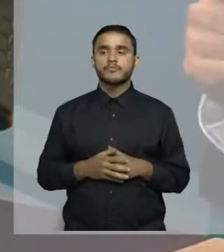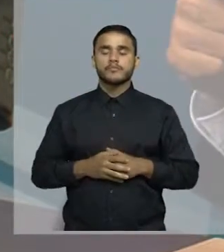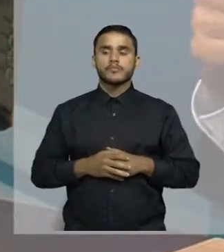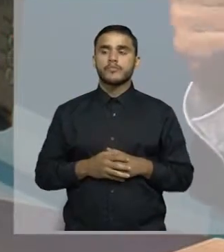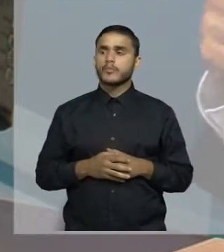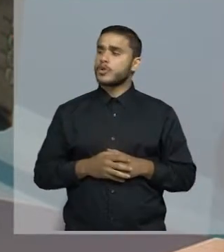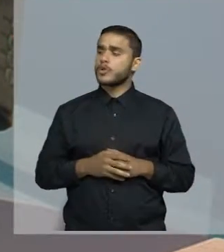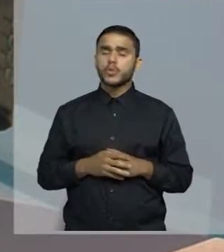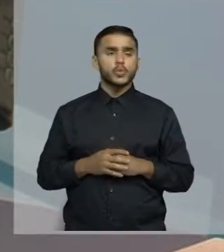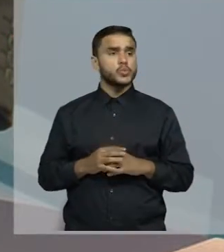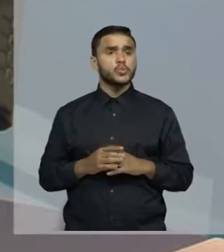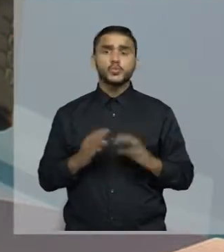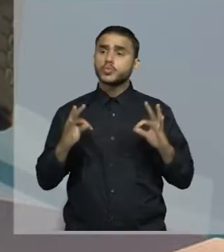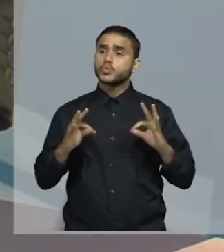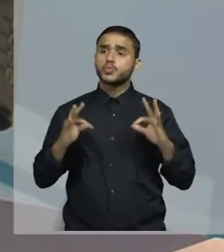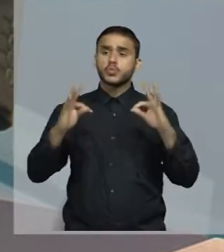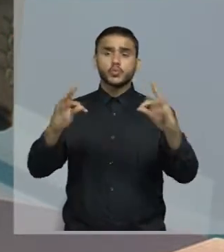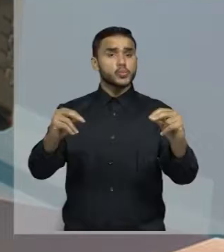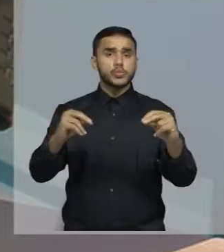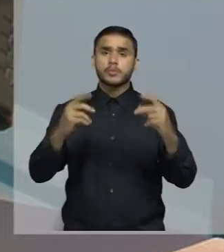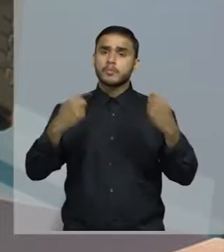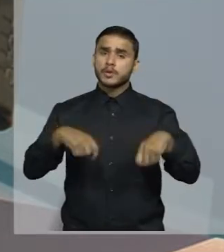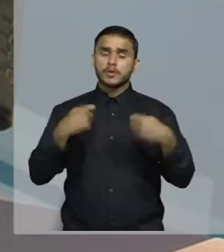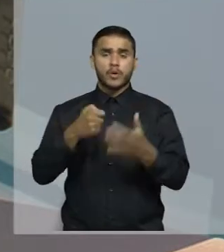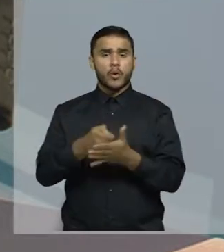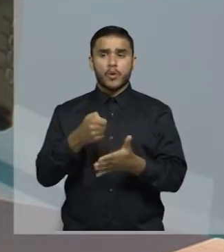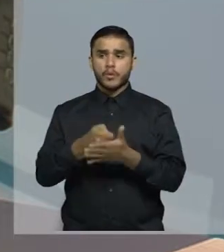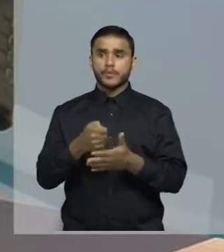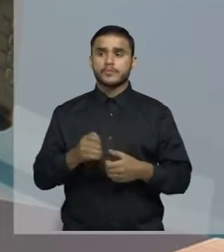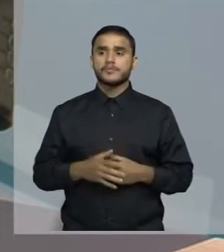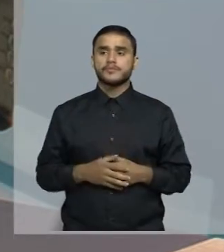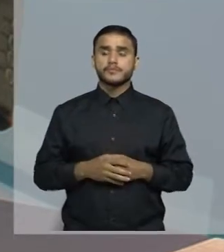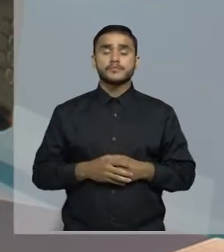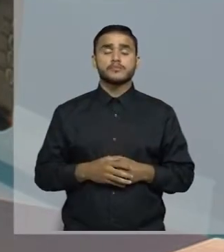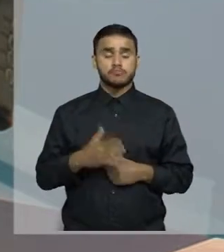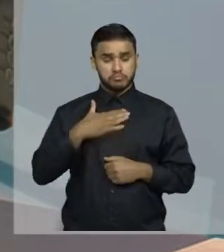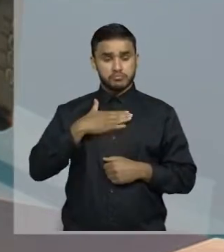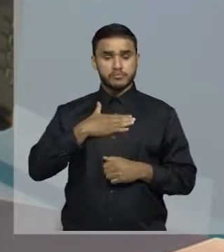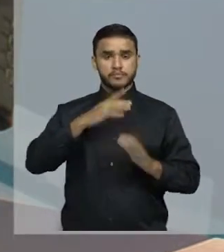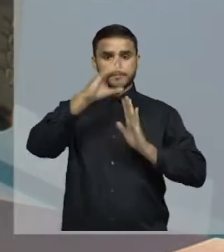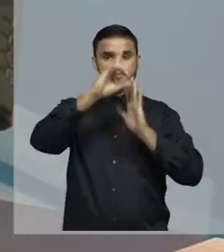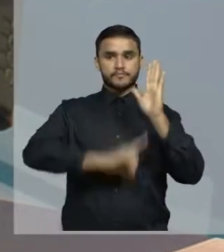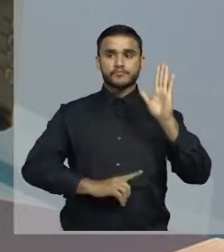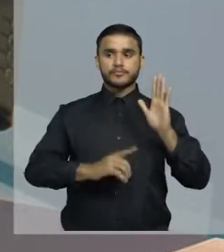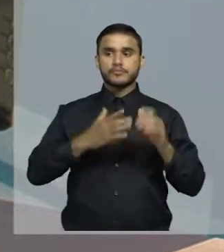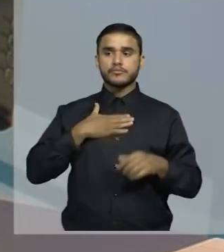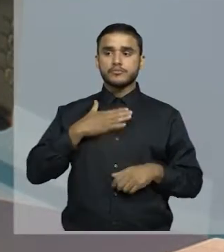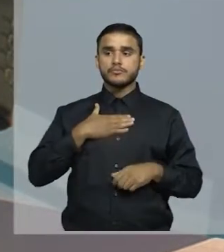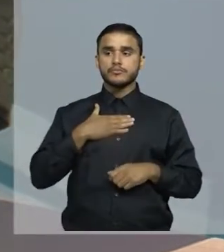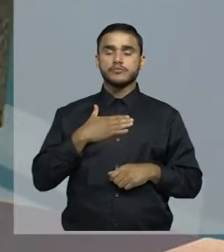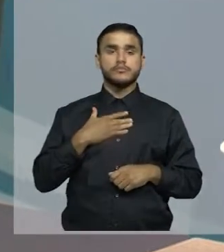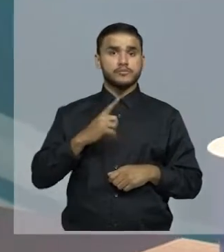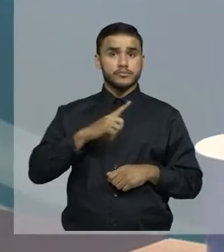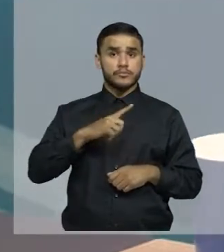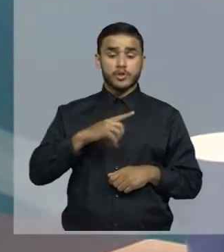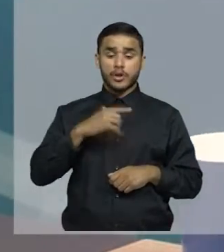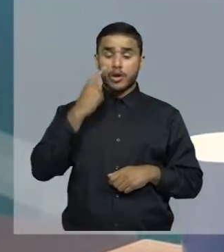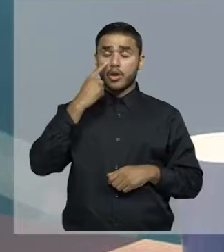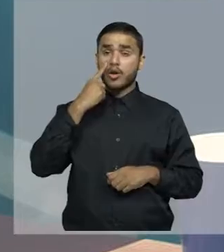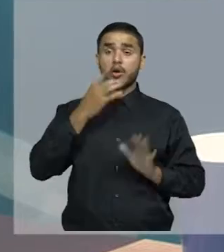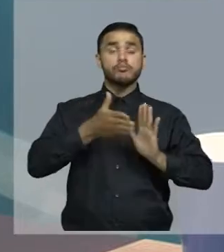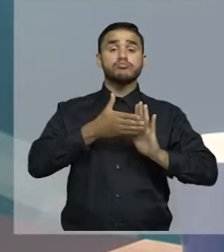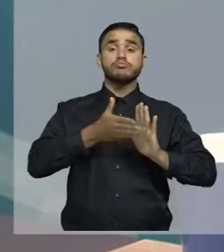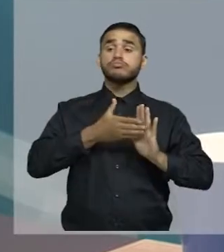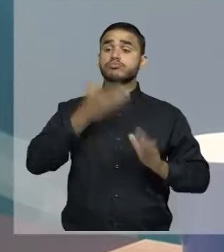não exigem nenhuma reciprocidade, porque uma coisa é o direito de um credor. Você tem direito de me cobrar R$100 porque